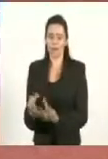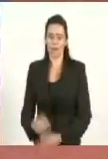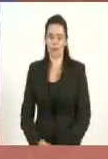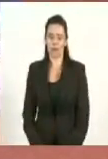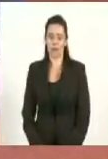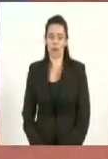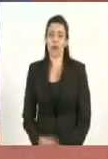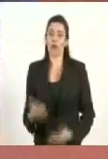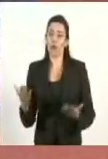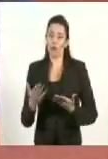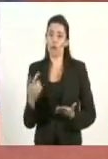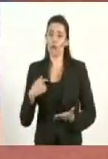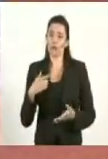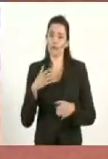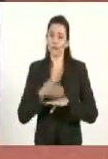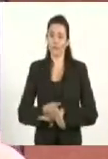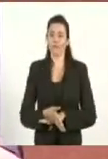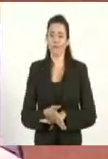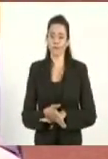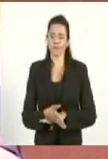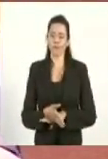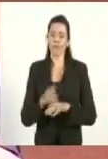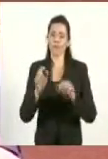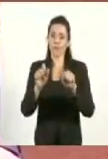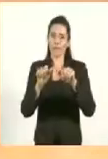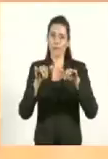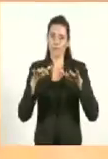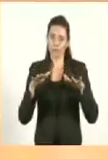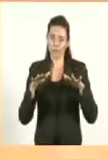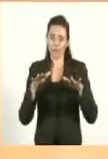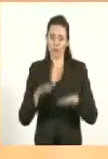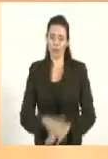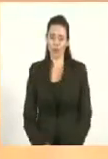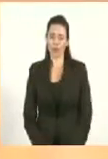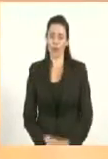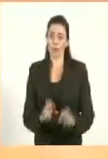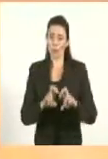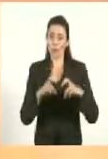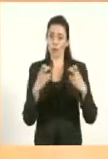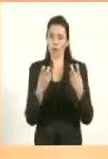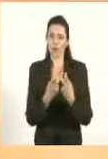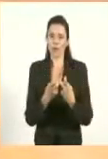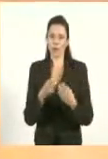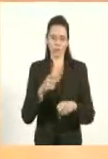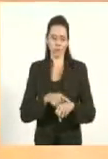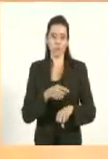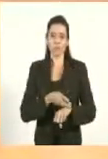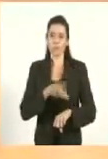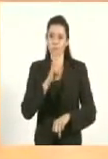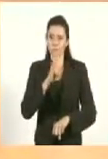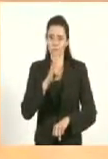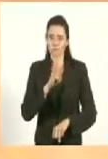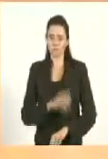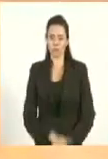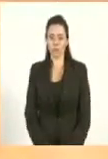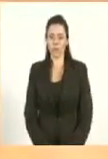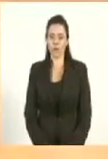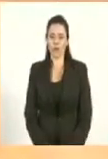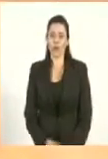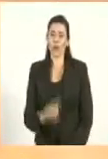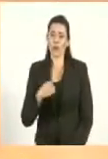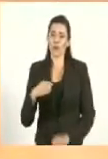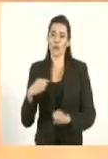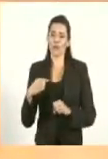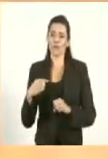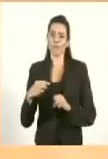de uma Assembleia Geral da Polícia Civil, hoje à tarde, às 15 horas, onde vamos estar levando a mensagem